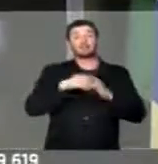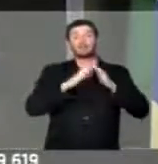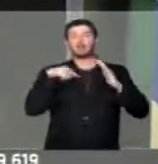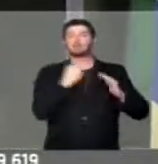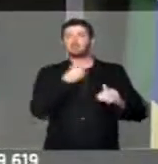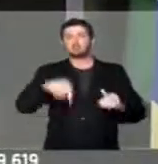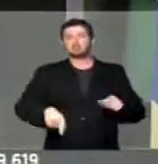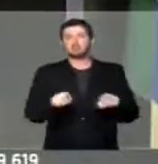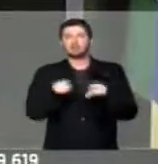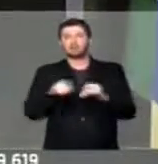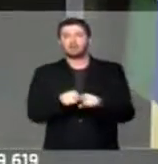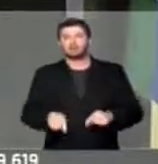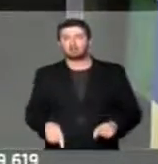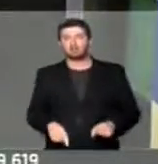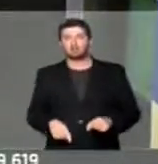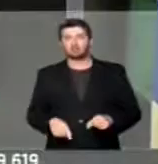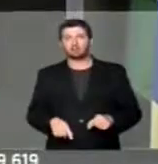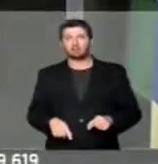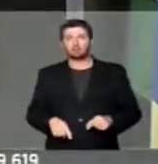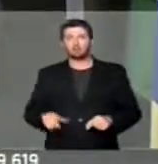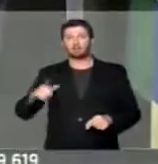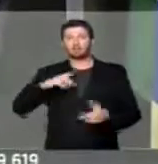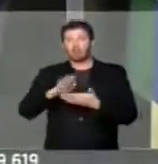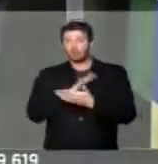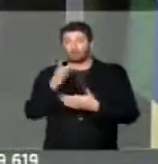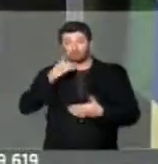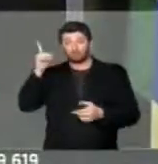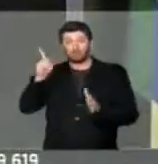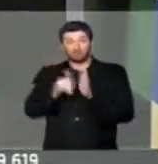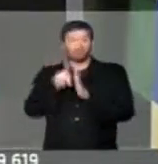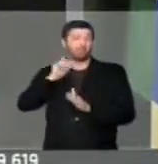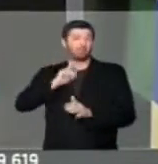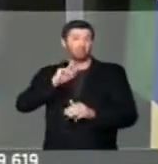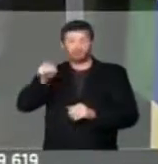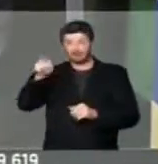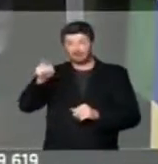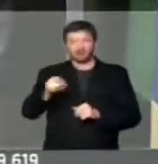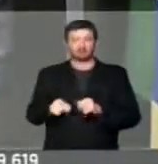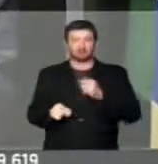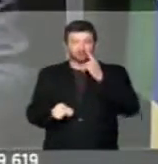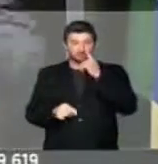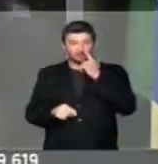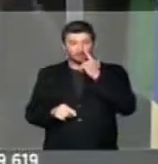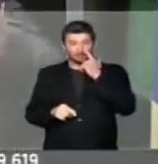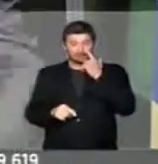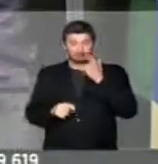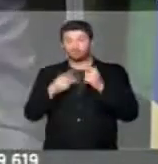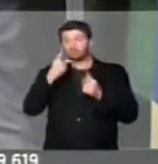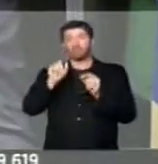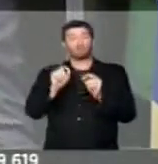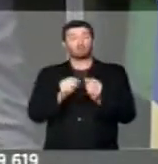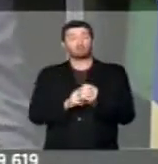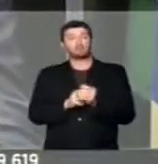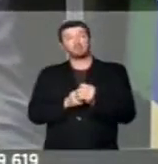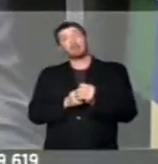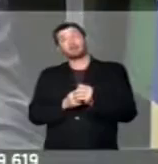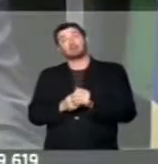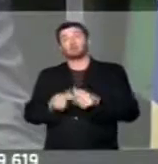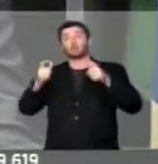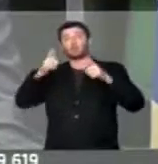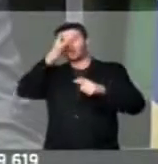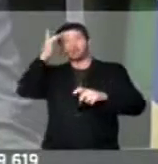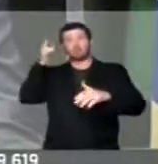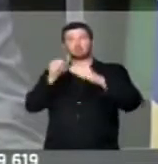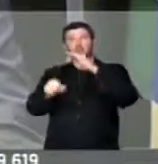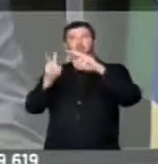nossa casa também eu tenho vários deputados aqui que são de minas deputado saquet que tinha o seguinte lugar de bandido